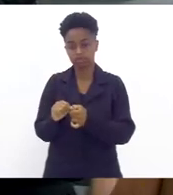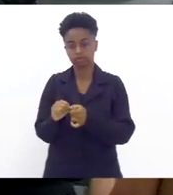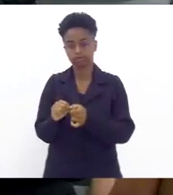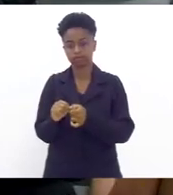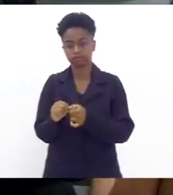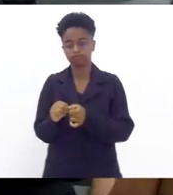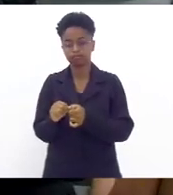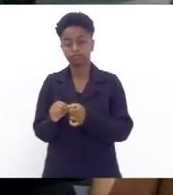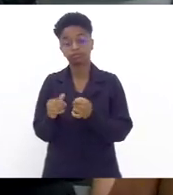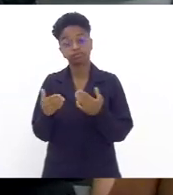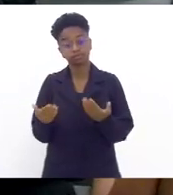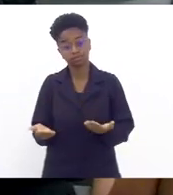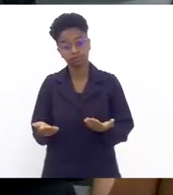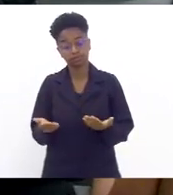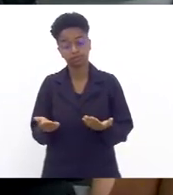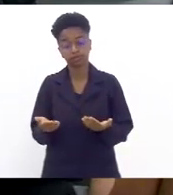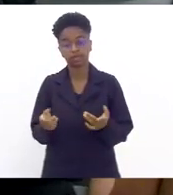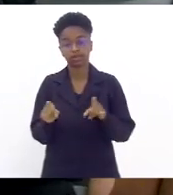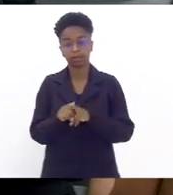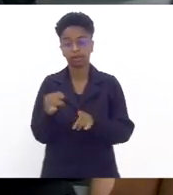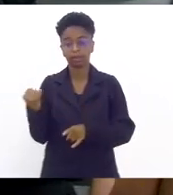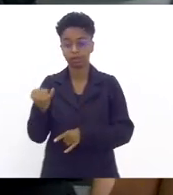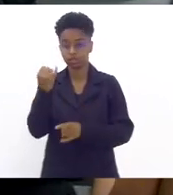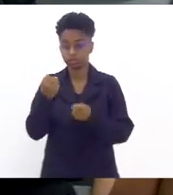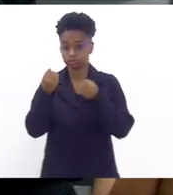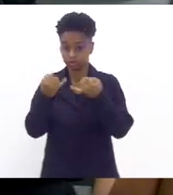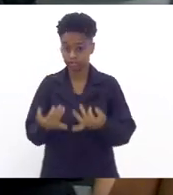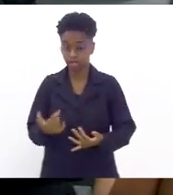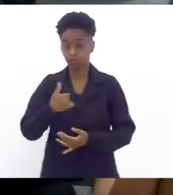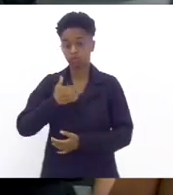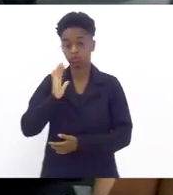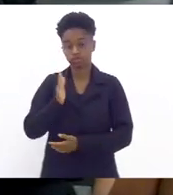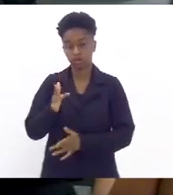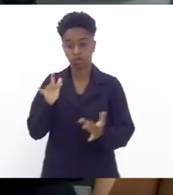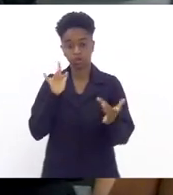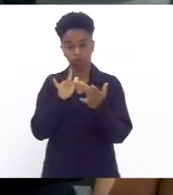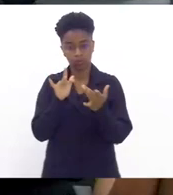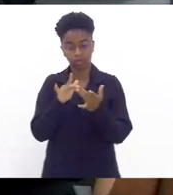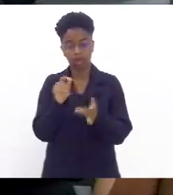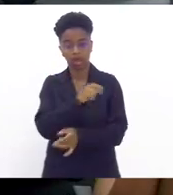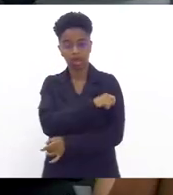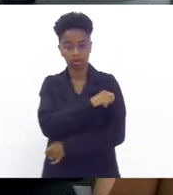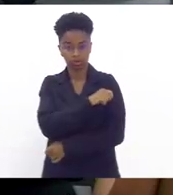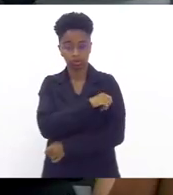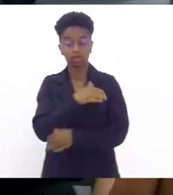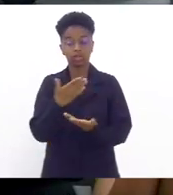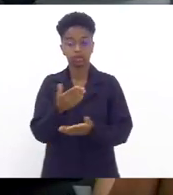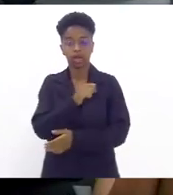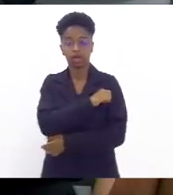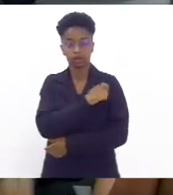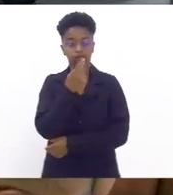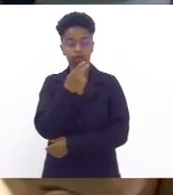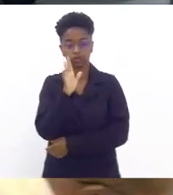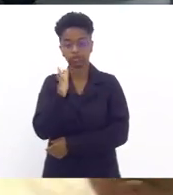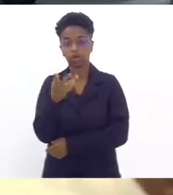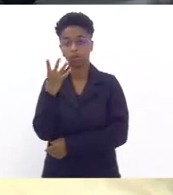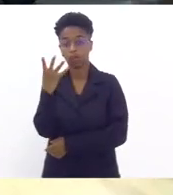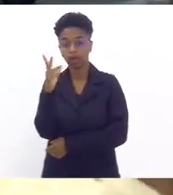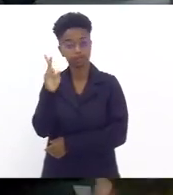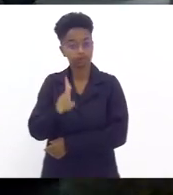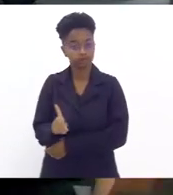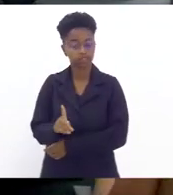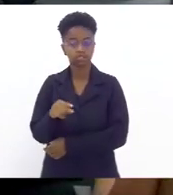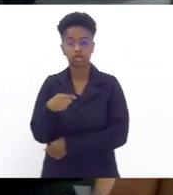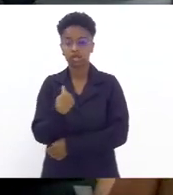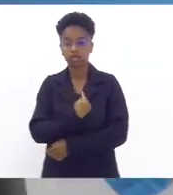E aí é importante ressaltar que eu já tive em contato com os alunos o aluno que mencionou já quatro vezes a gente não